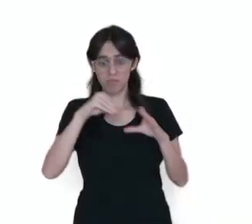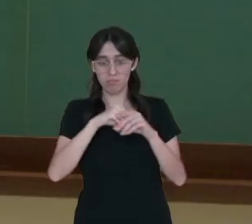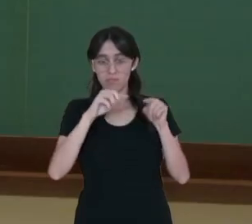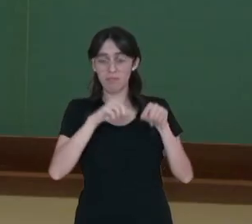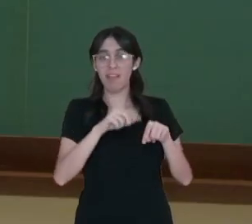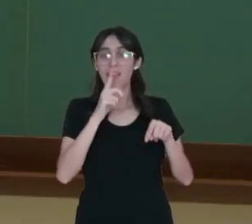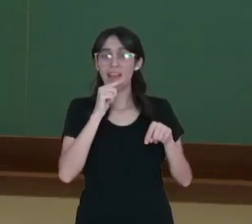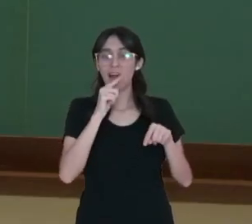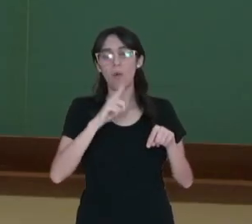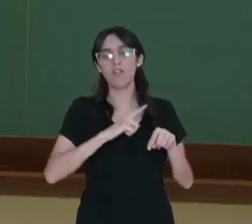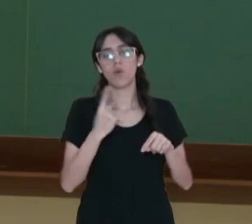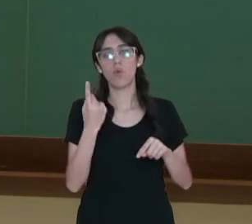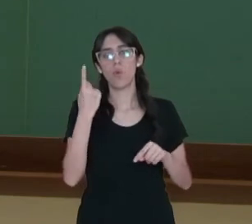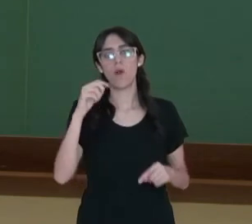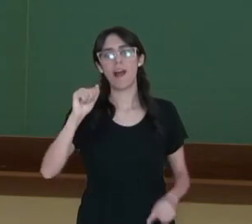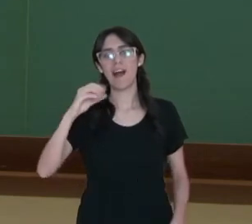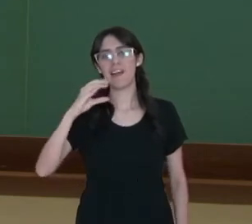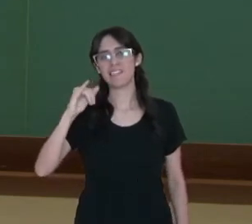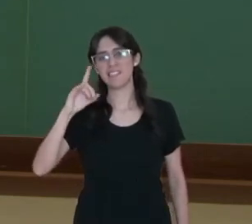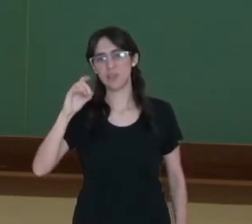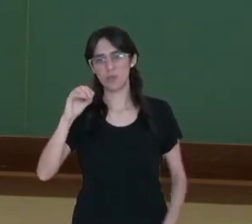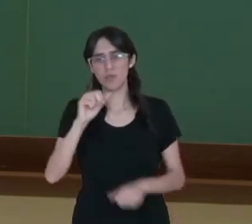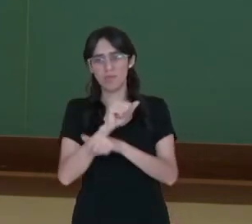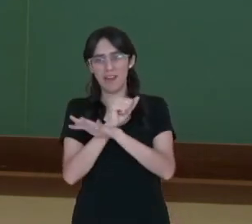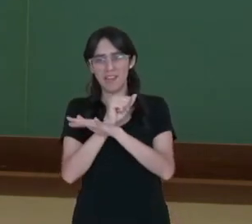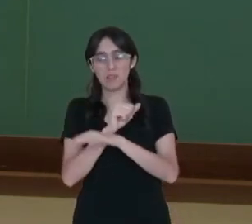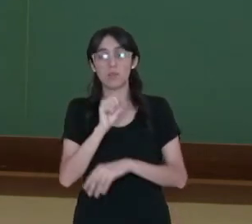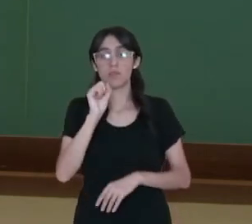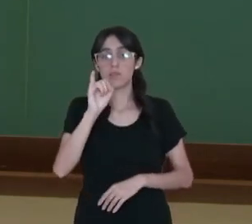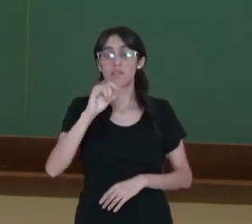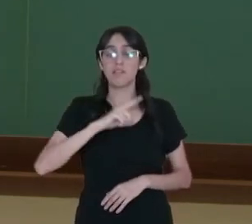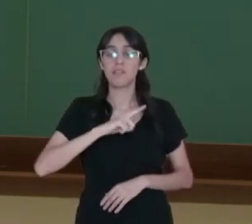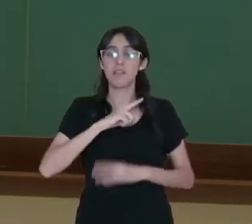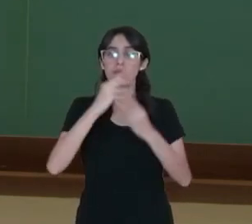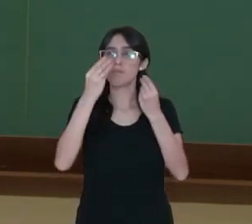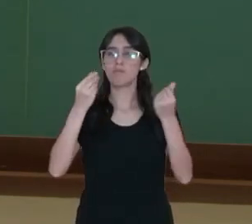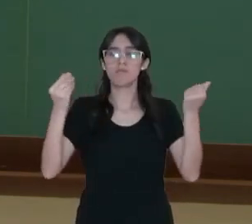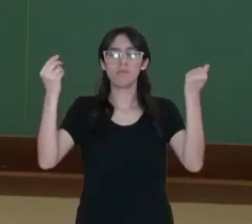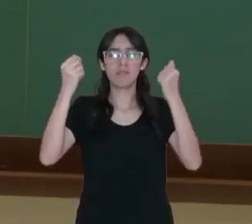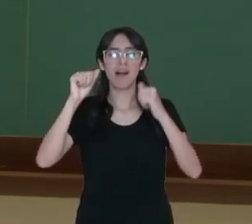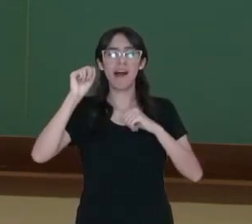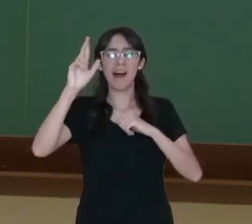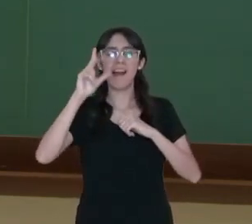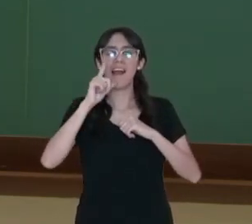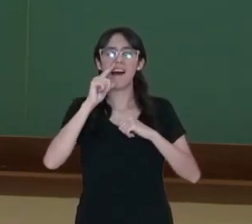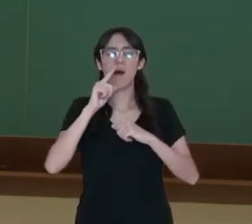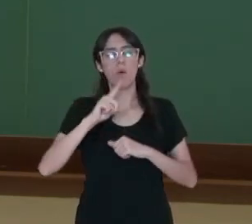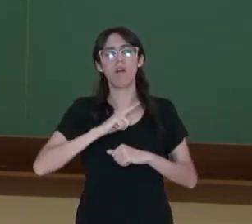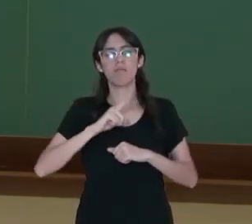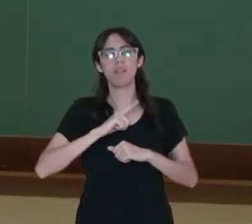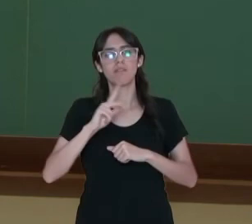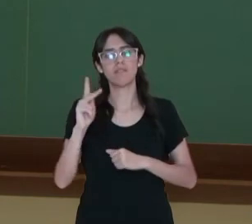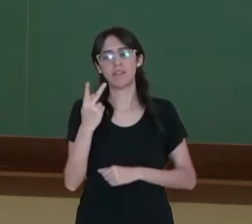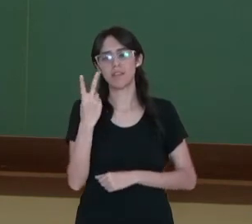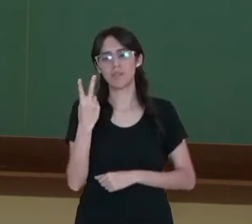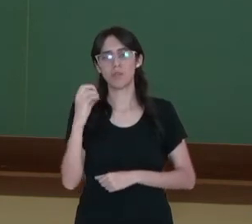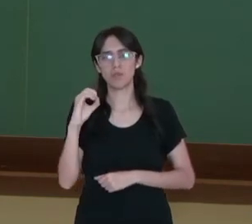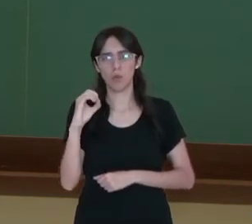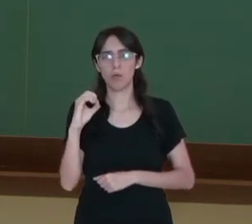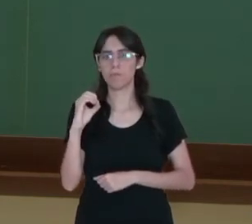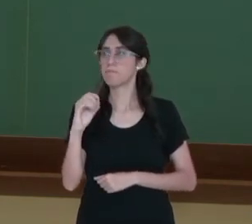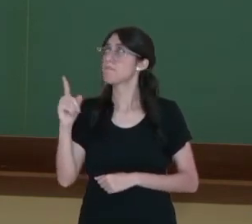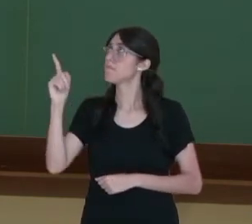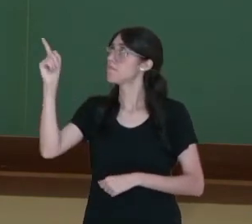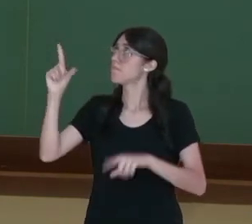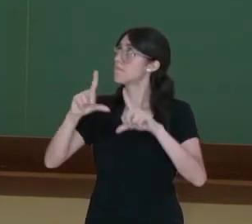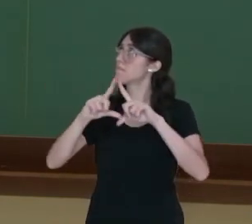ácido como produto. E aí quando ele diz a umidade do ar, a gente representa aqui pela água. Então escrevemos aqui a fórmula P2O5